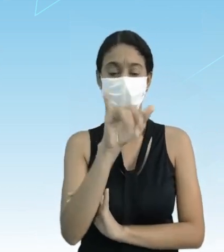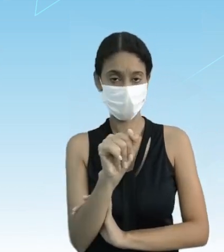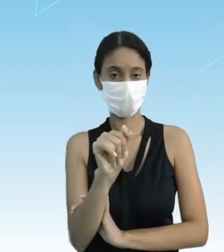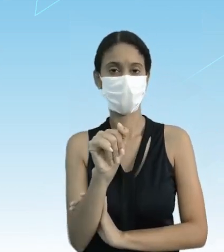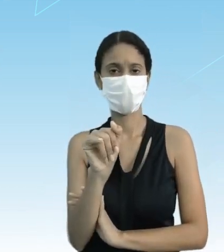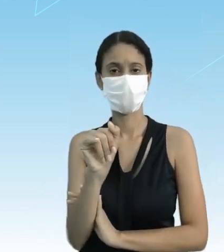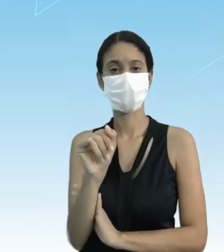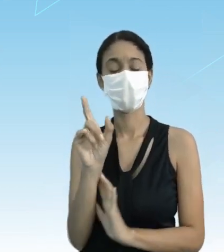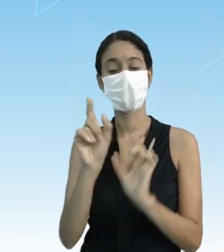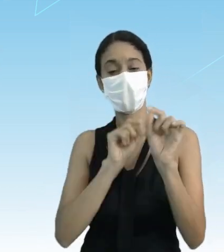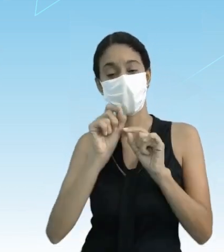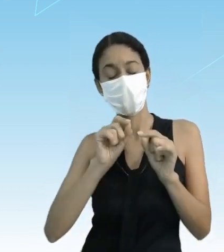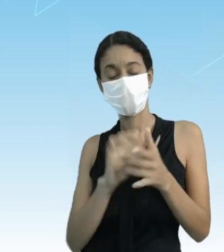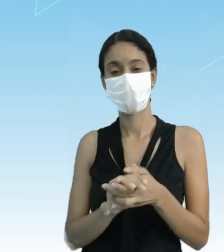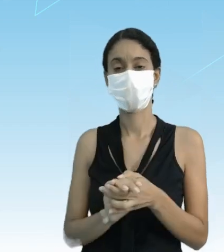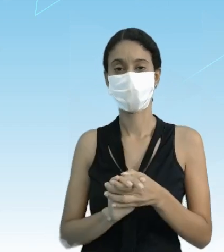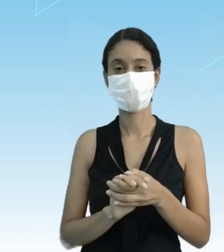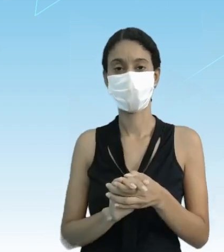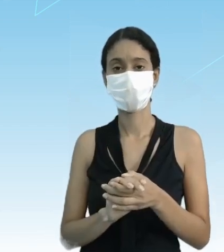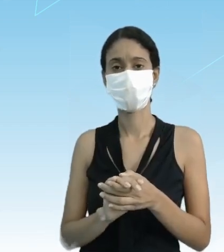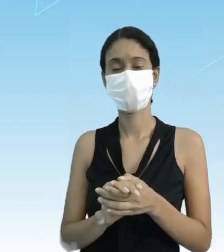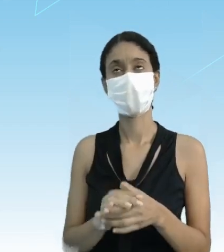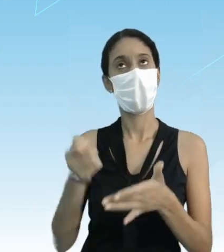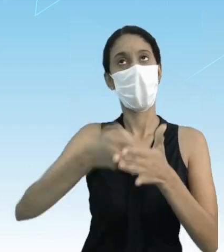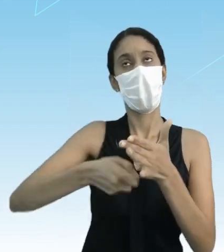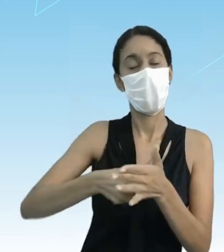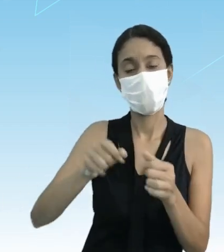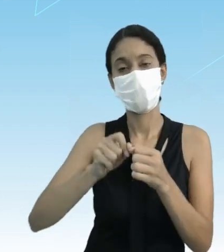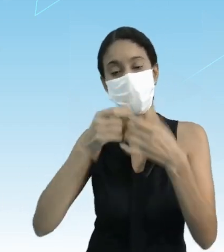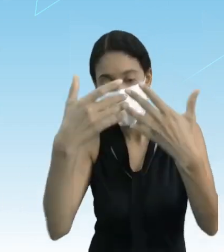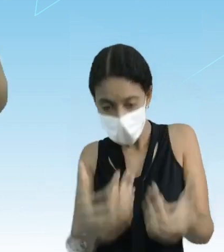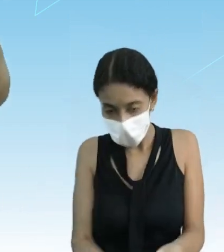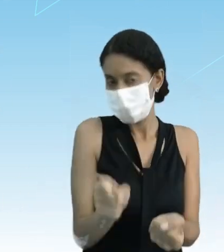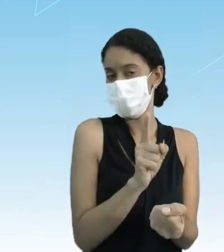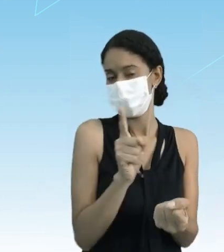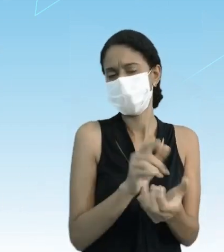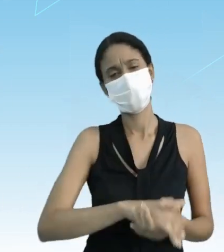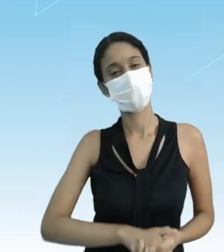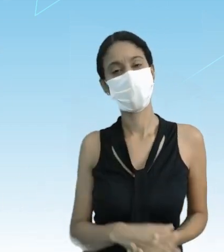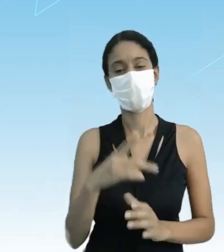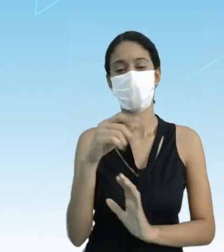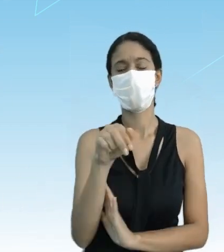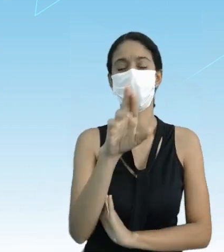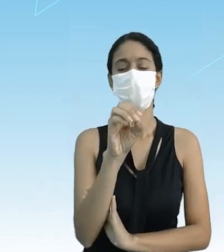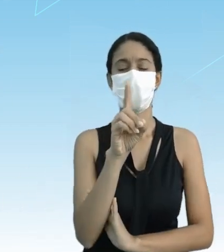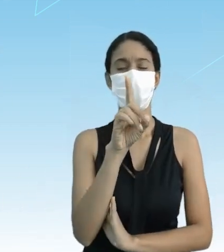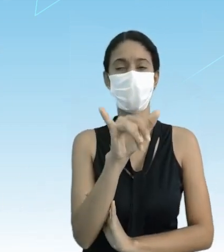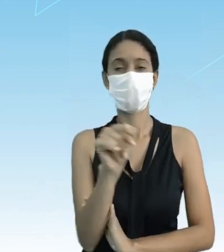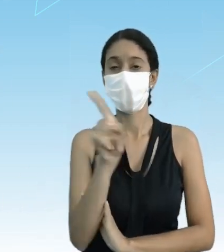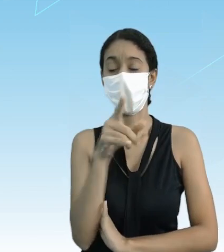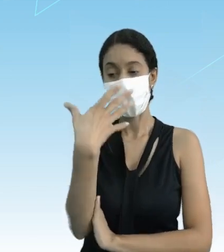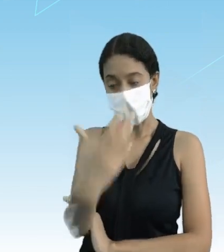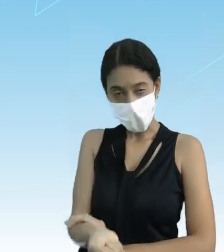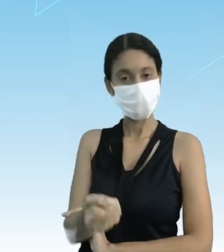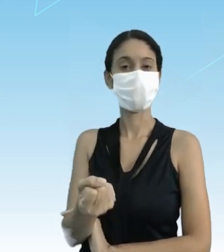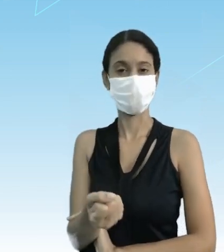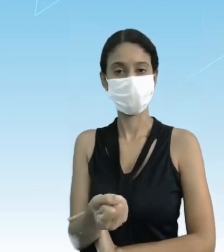leitor o conhecimento de mundo. Quando há um saber prévio, certo? Que é esse que nós temos antes do texto,